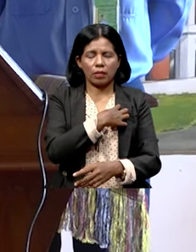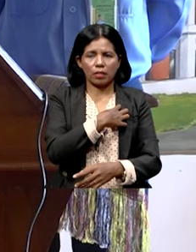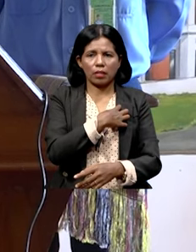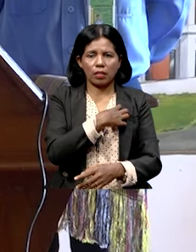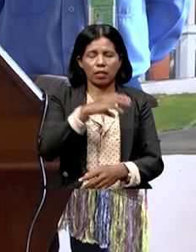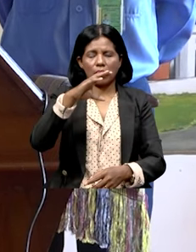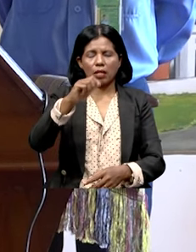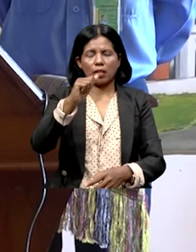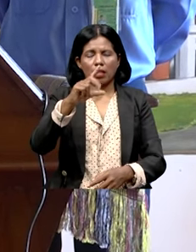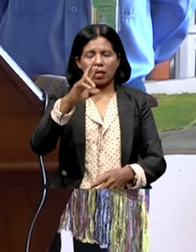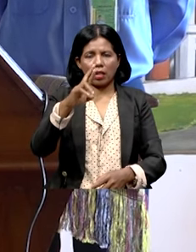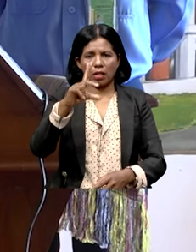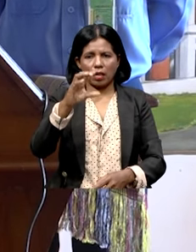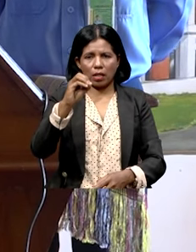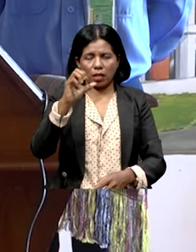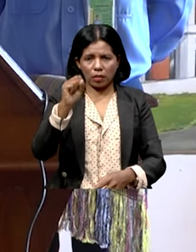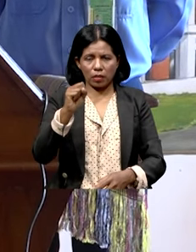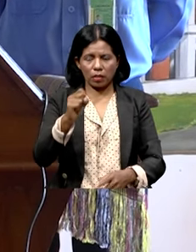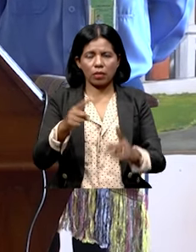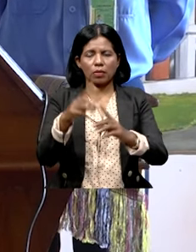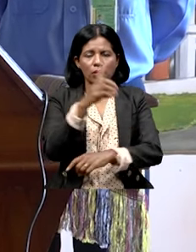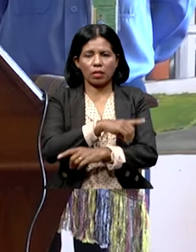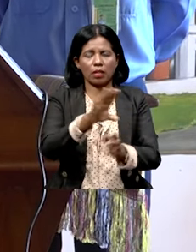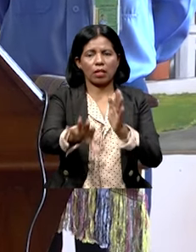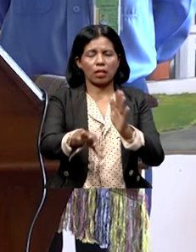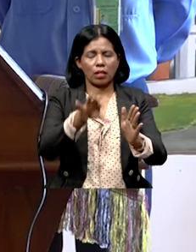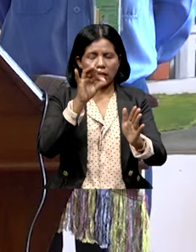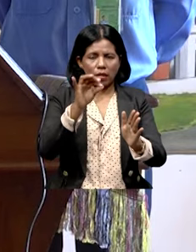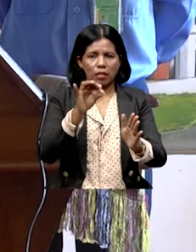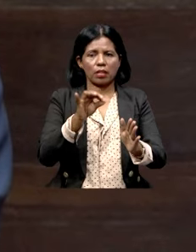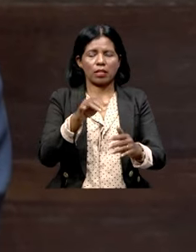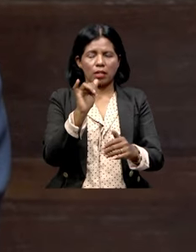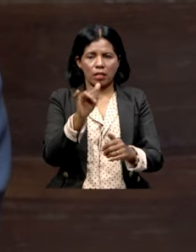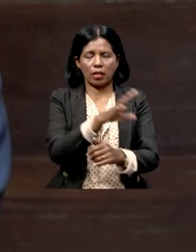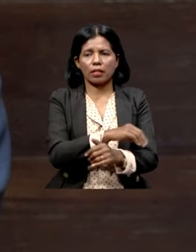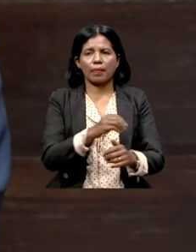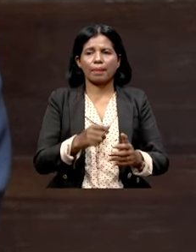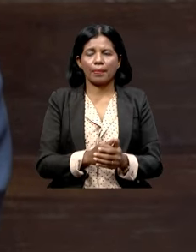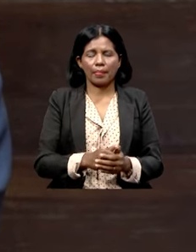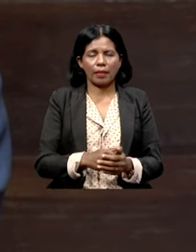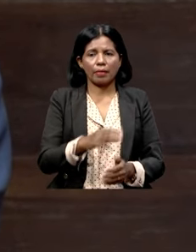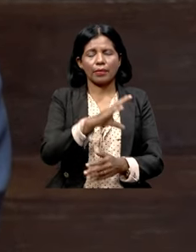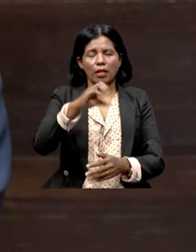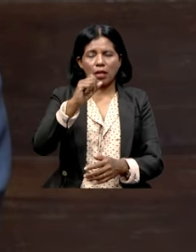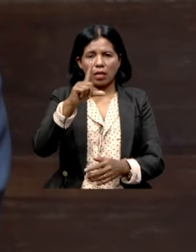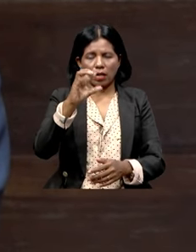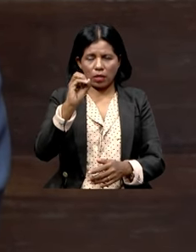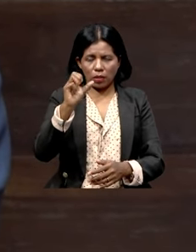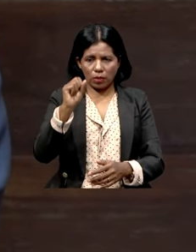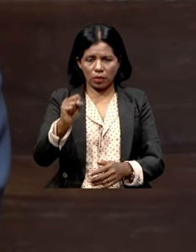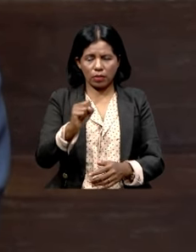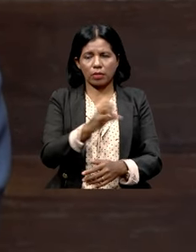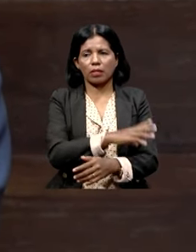Carlos Isidoro nebe, e ohen nia retan condecoração. Capitão Carlos Isidoro de Jesus